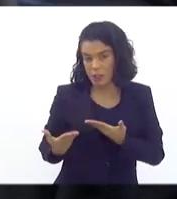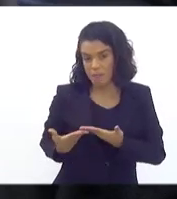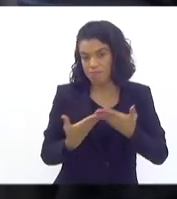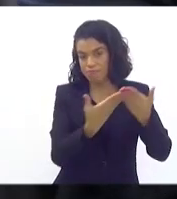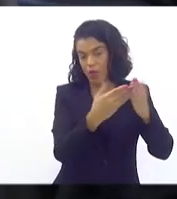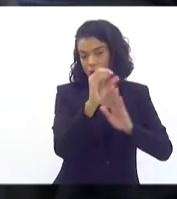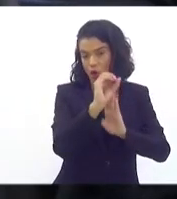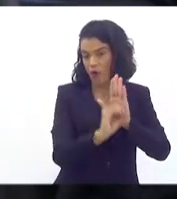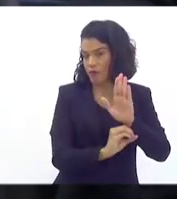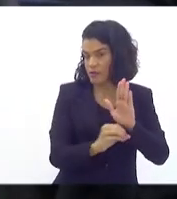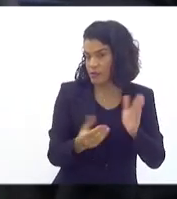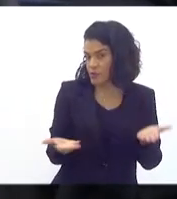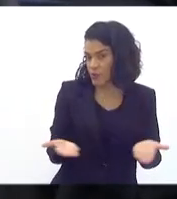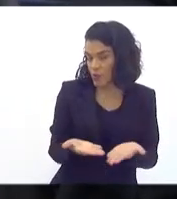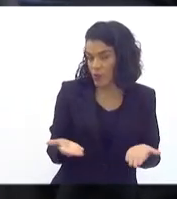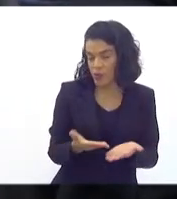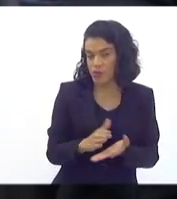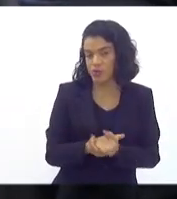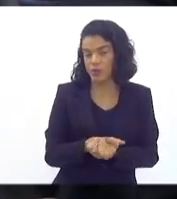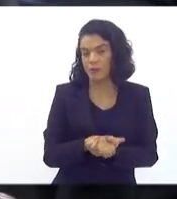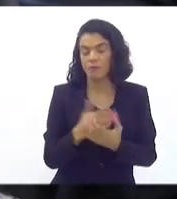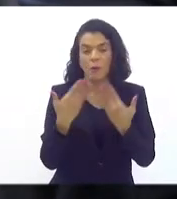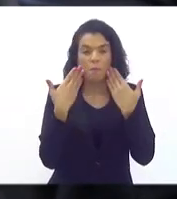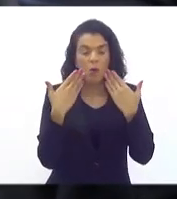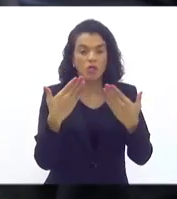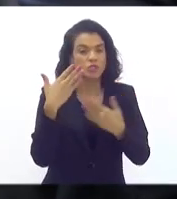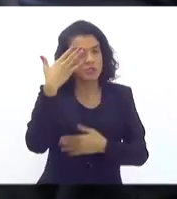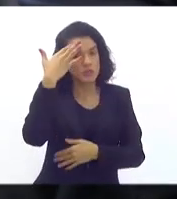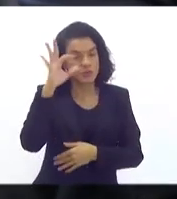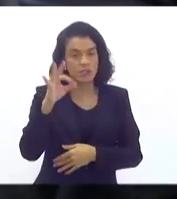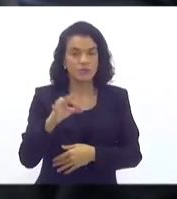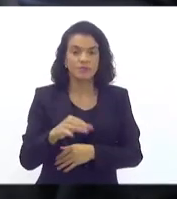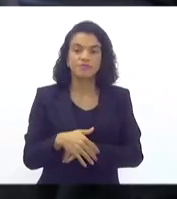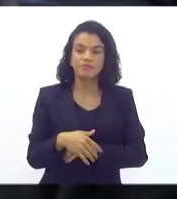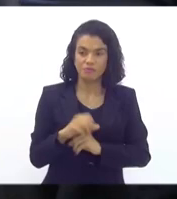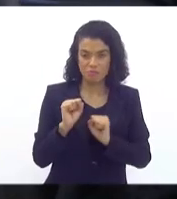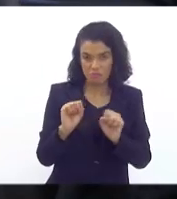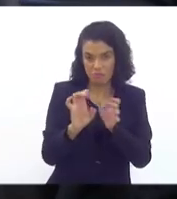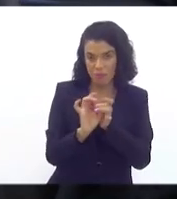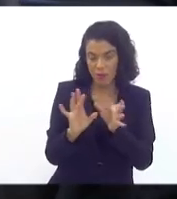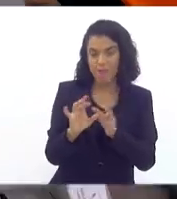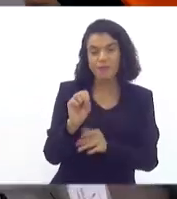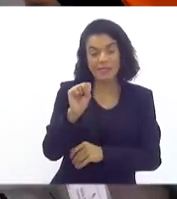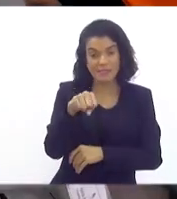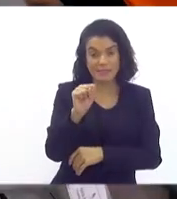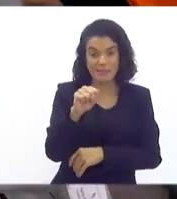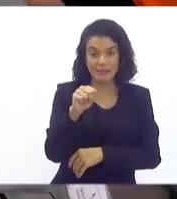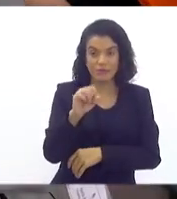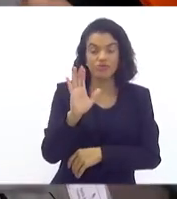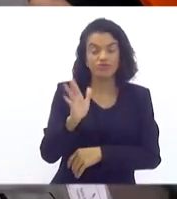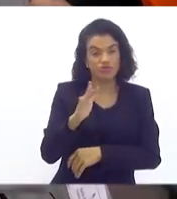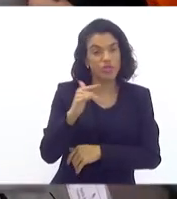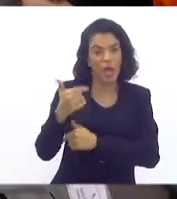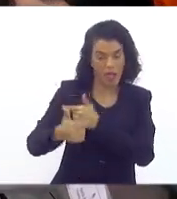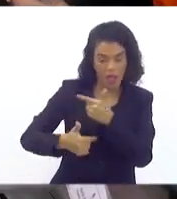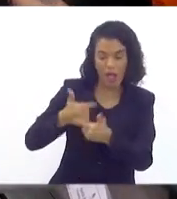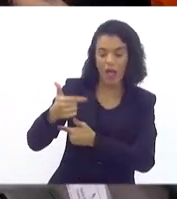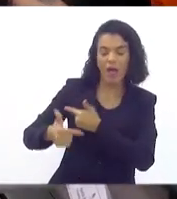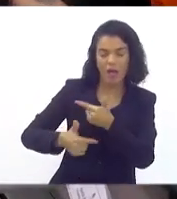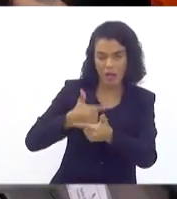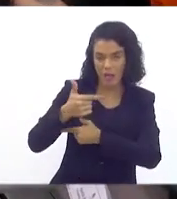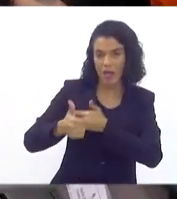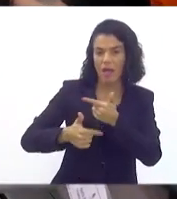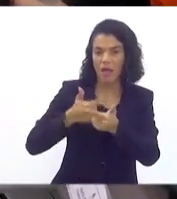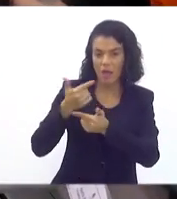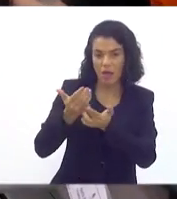encaminhamos esse Ofício mostrando o nosso entendimento sim é isso já tem sido feito esse trabalho